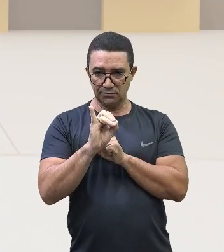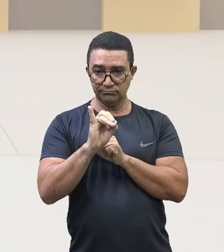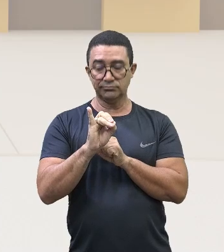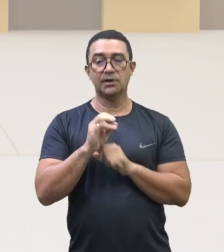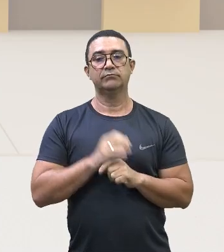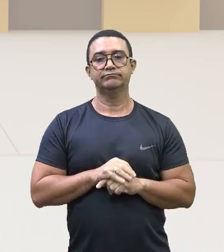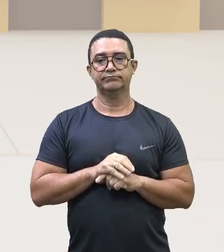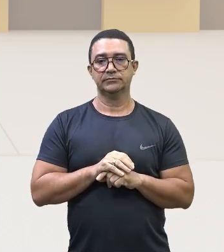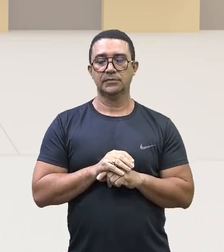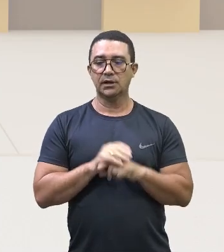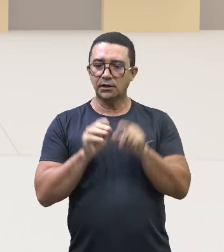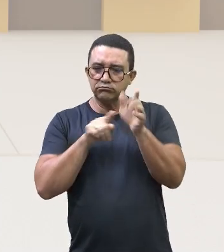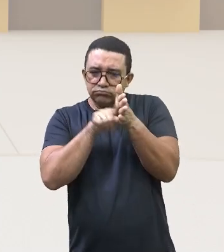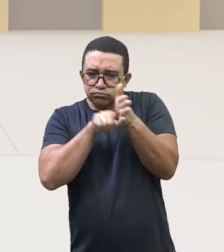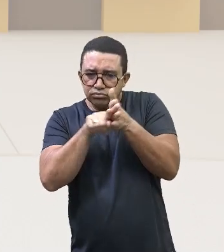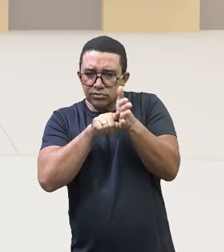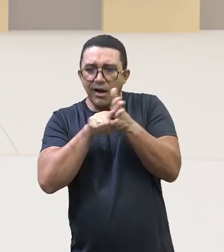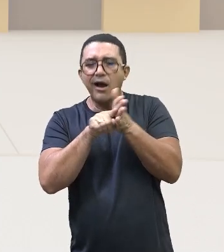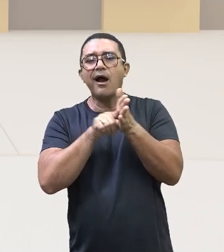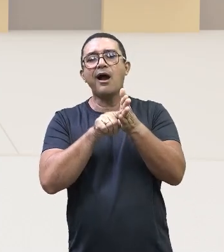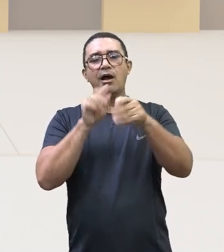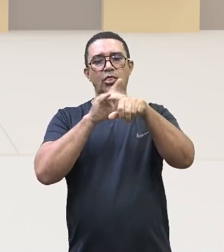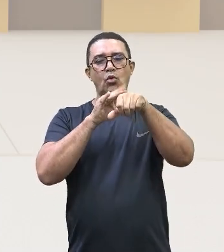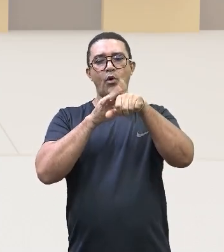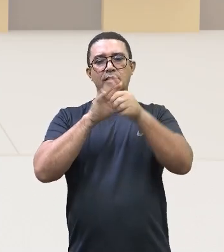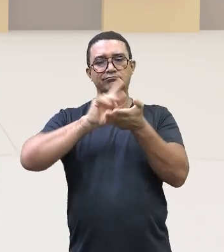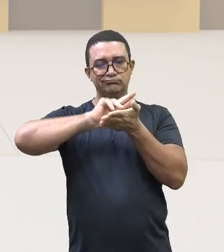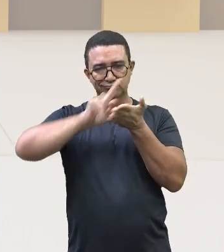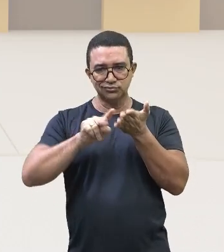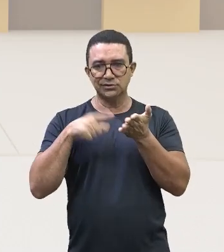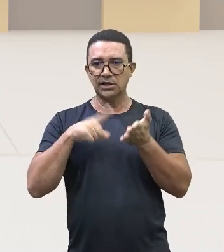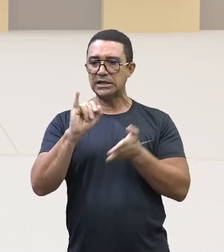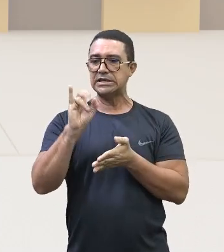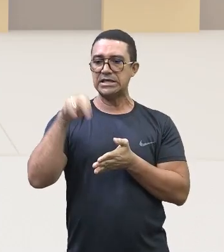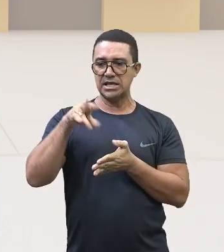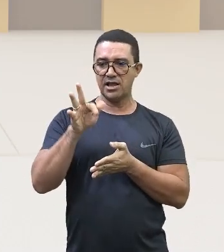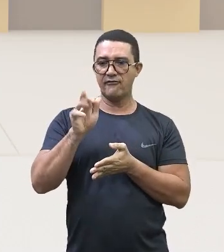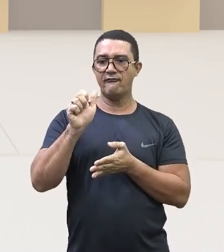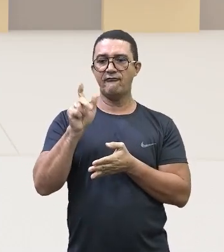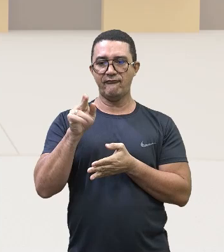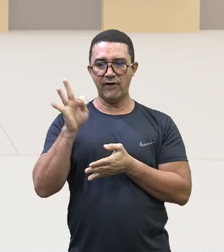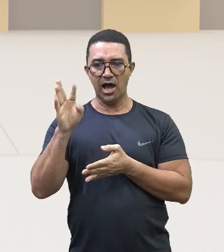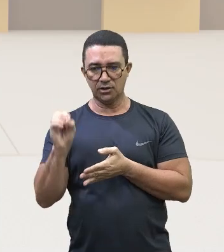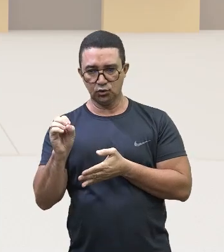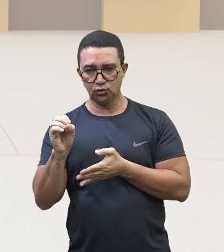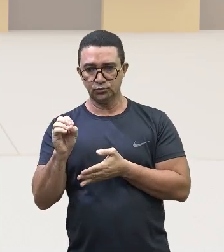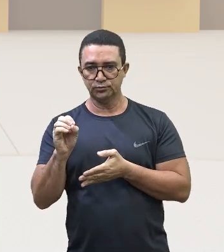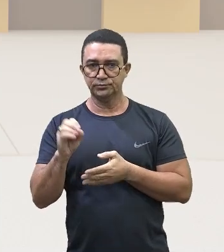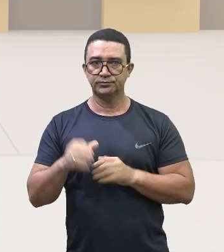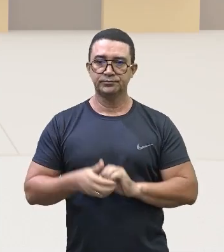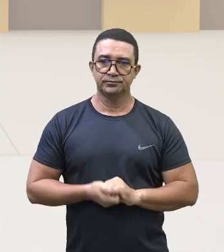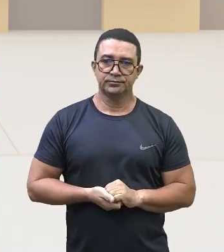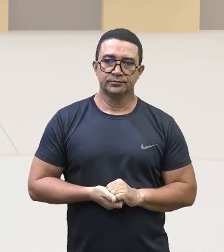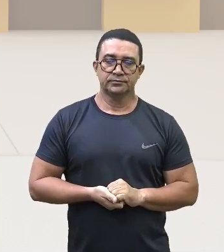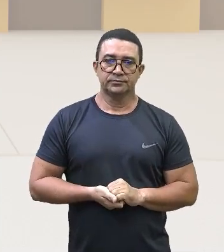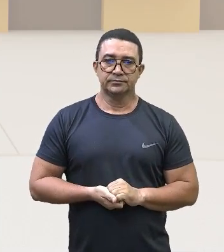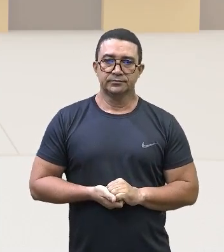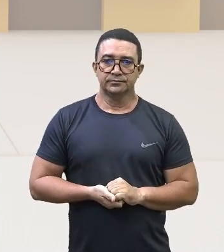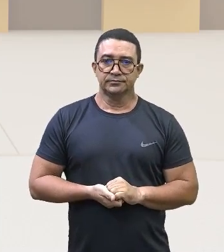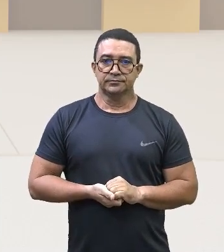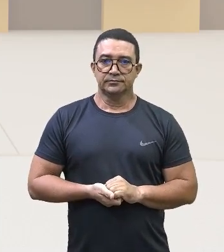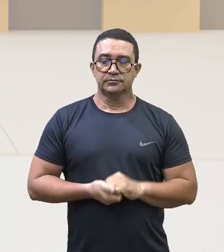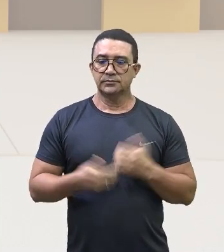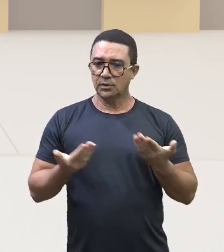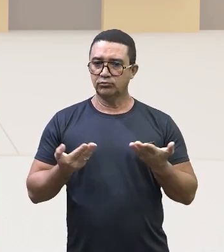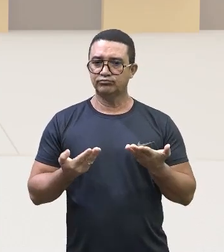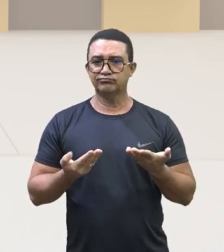vai chegar em um conjunto de doenças e, inclusive, sobre o infarto agudo do miocárdio. Né? Então, olha só,